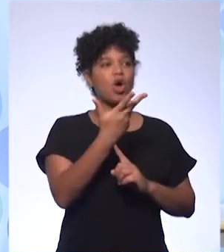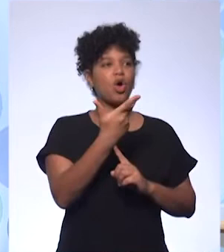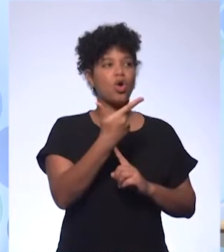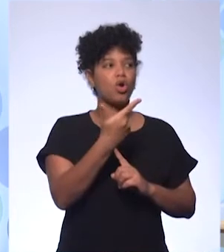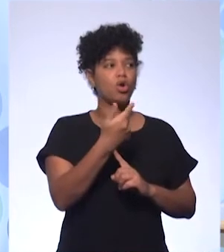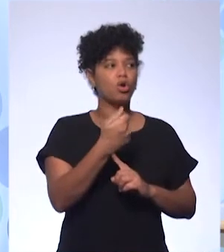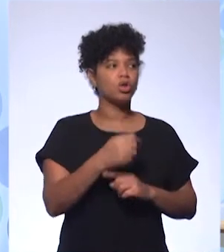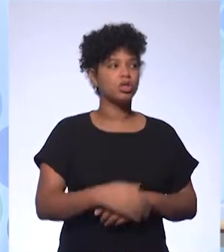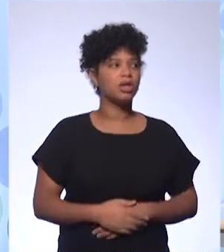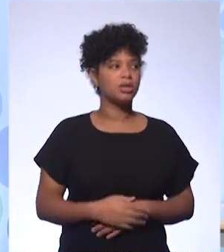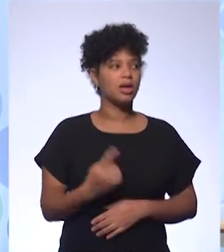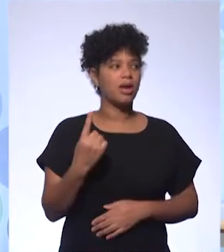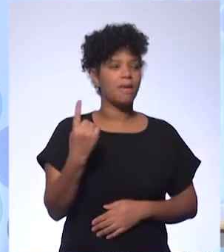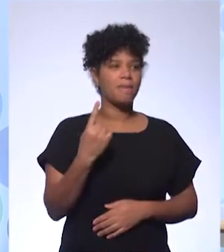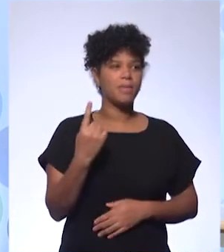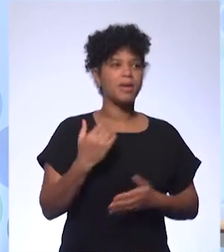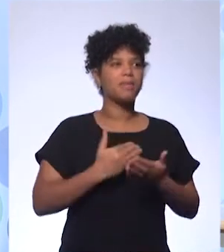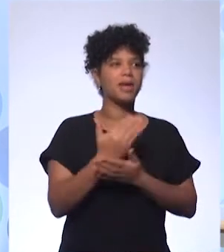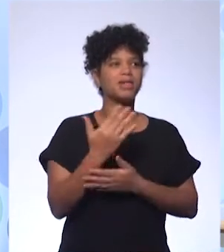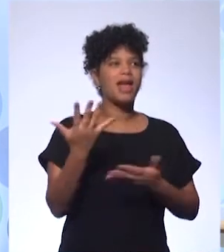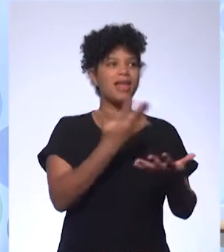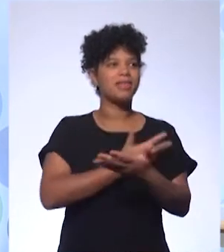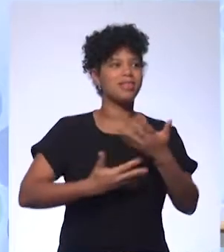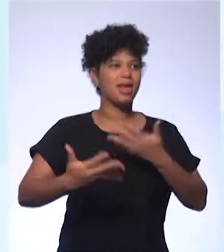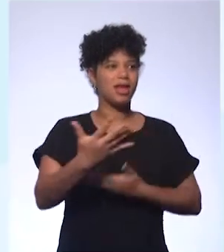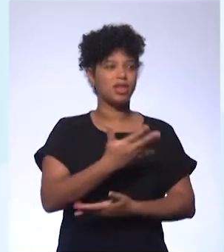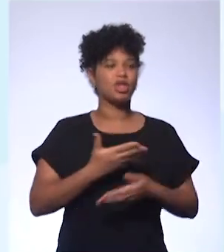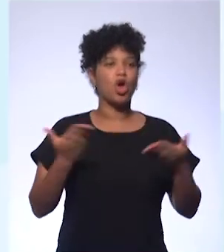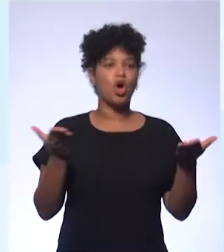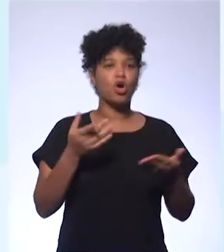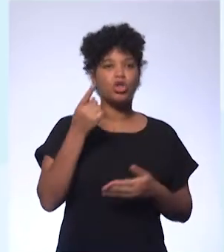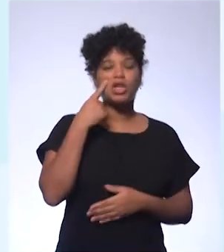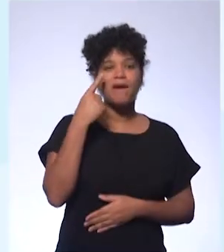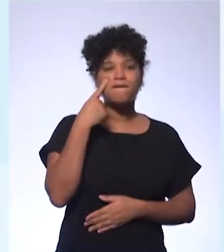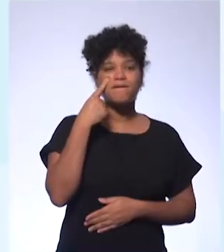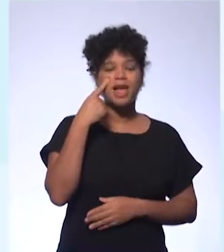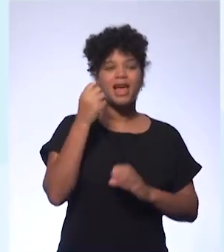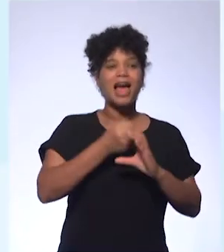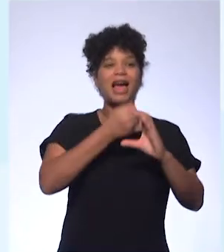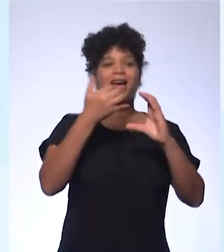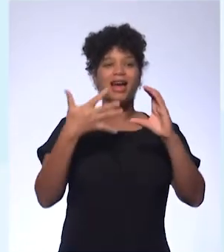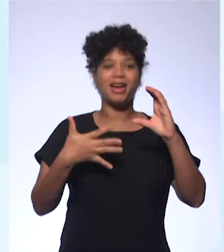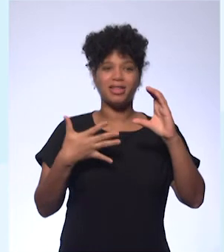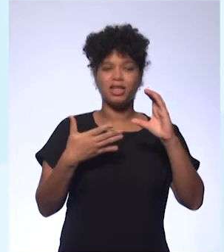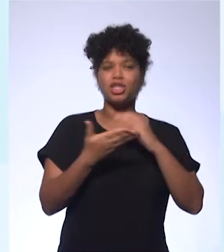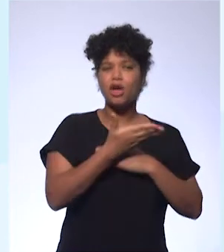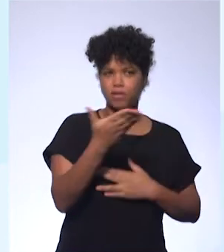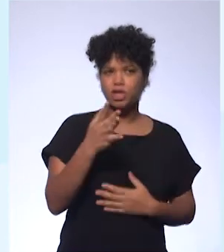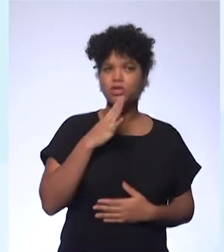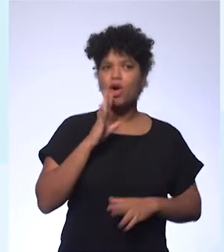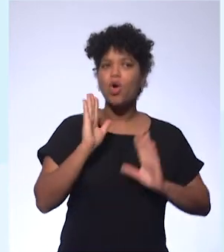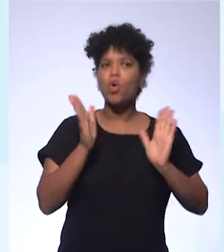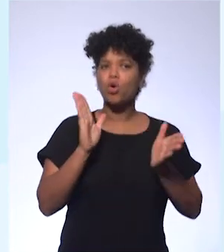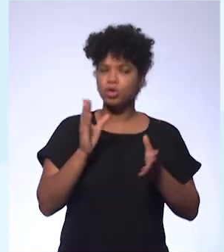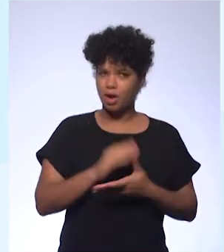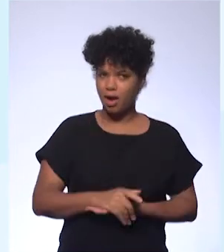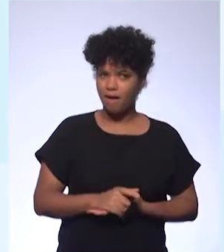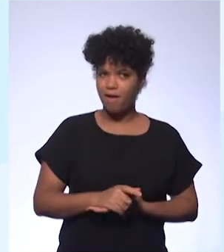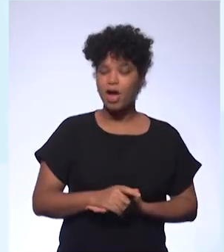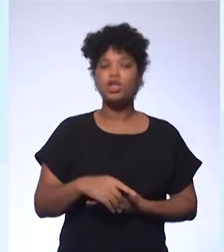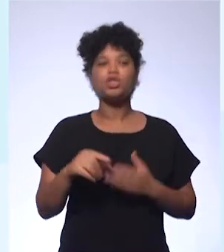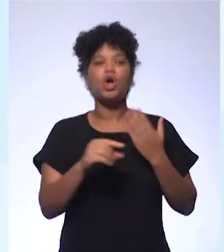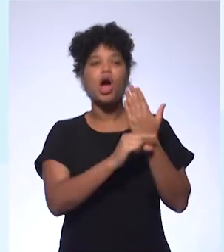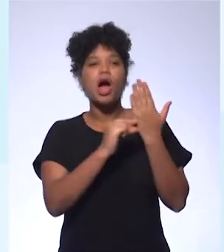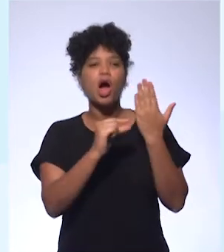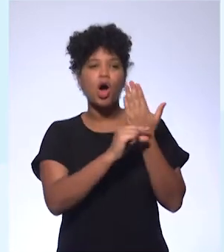nossa primeira interação no chat da aula de hoje. Citem uma característica que vocês conheçam, né? E um autor